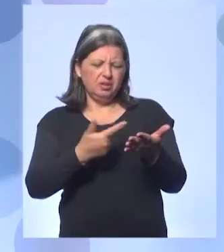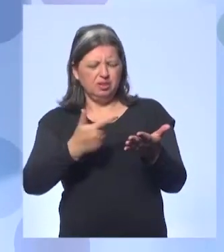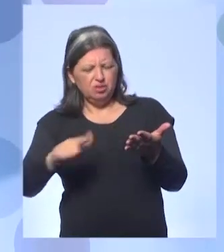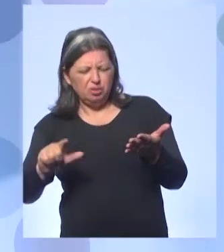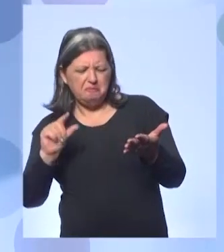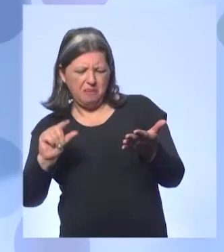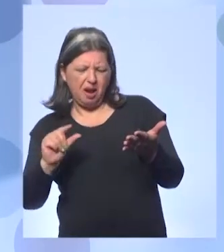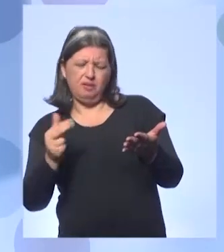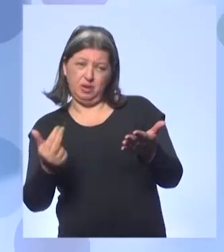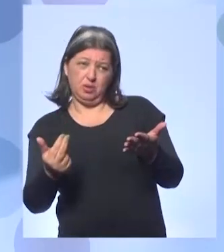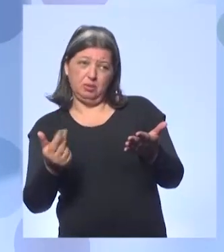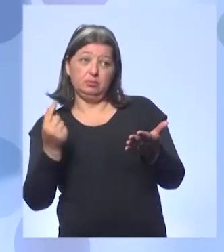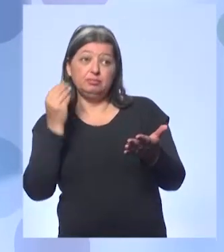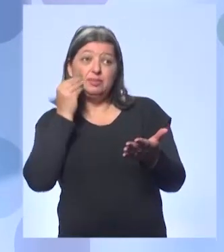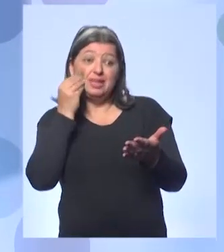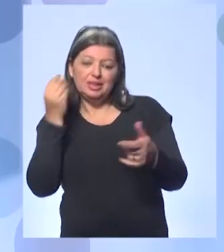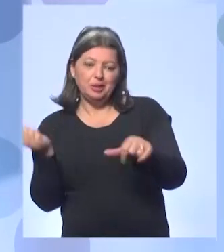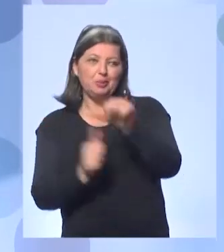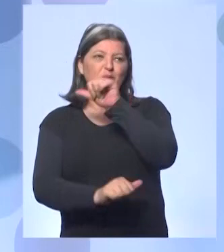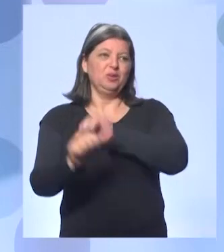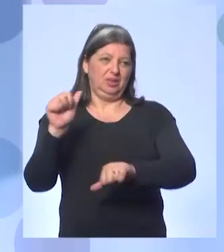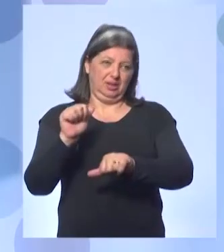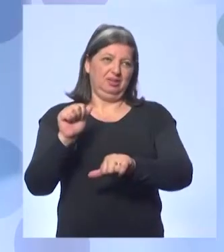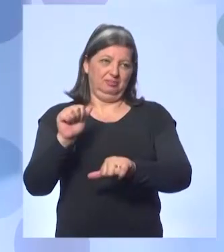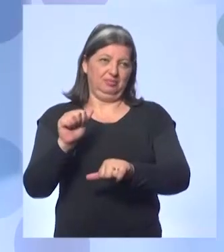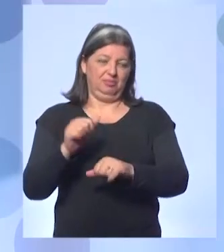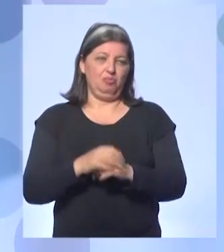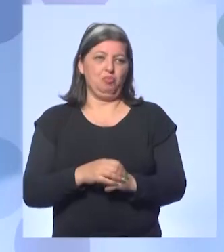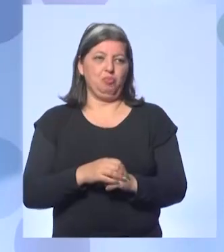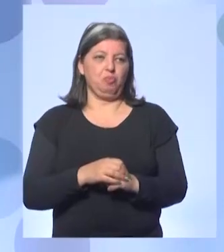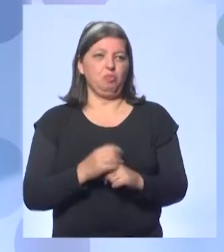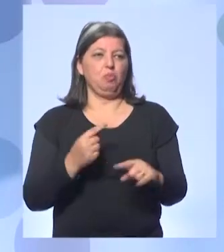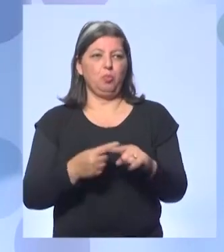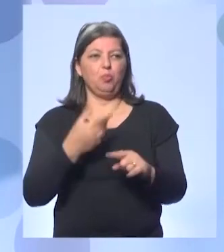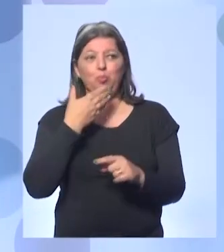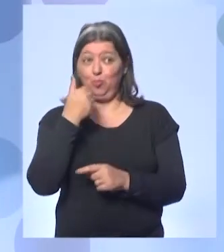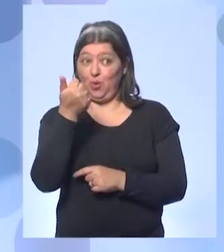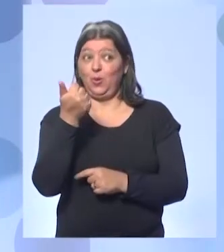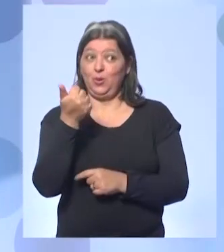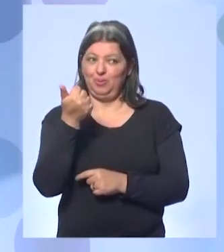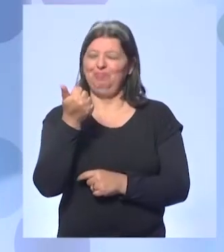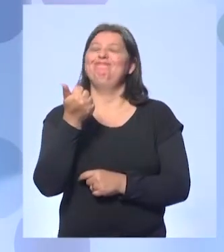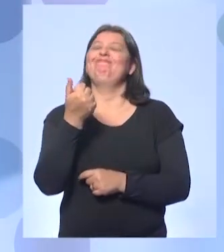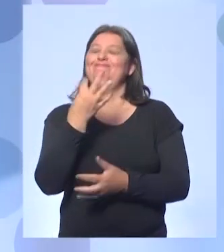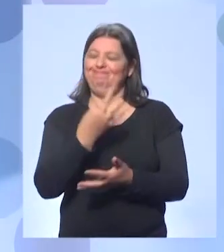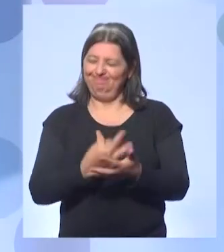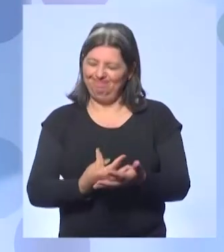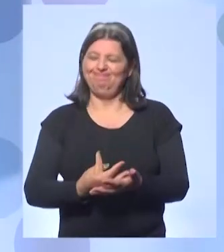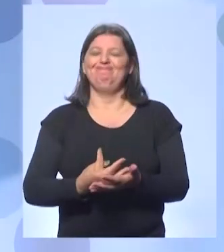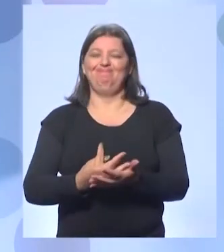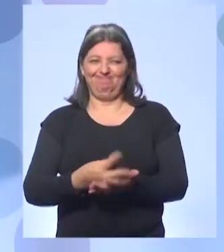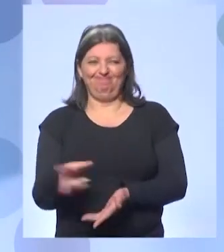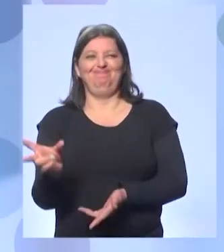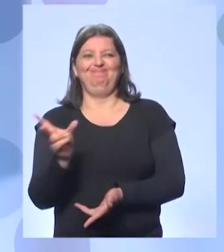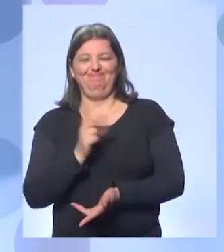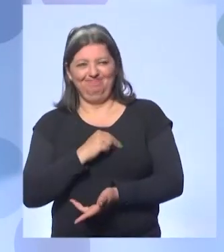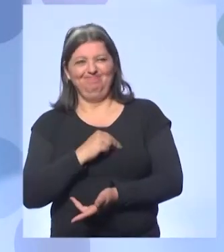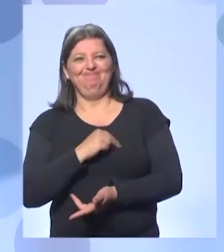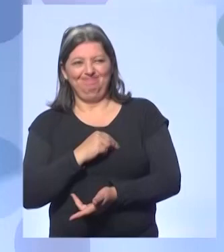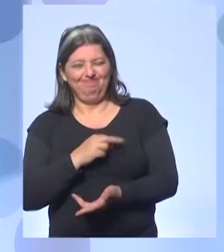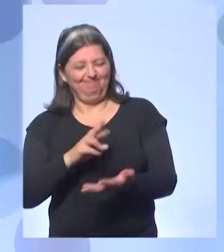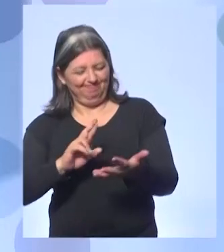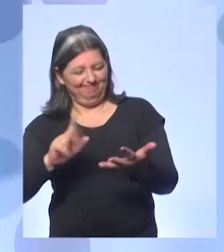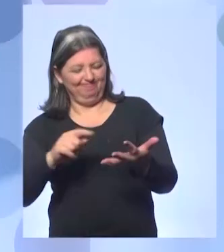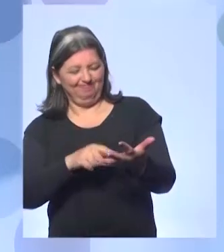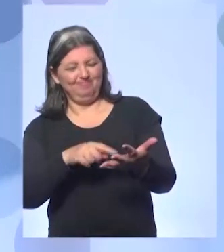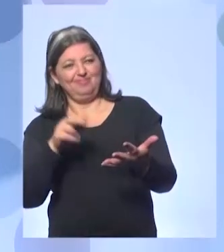e tenta mudar para não ficar cansativo o seu texto. Isso melhora o texto? Nossa, você não tem ideia da diferença que dá quando você